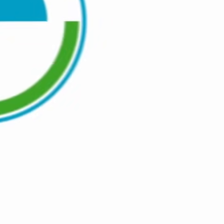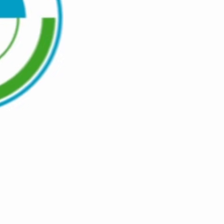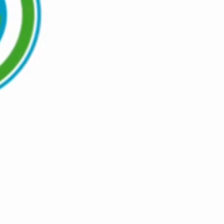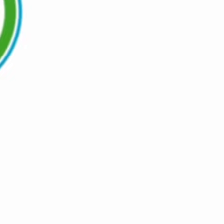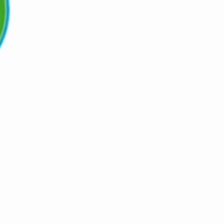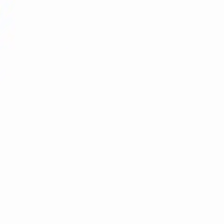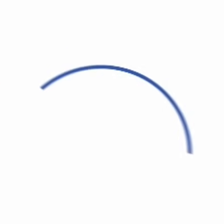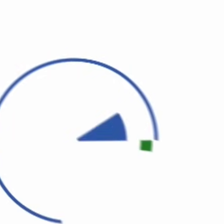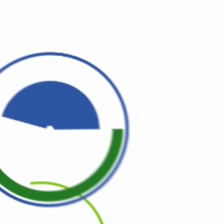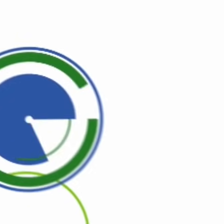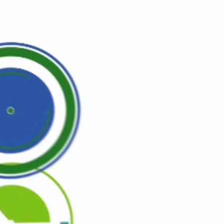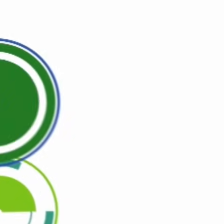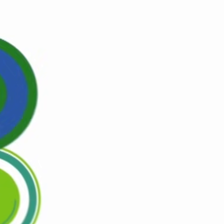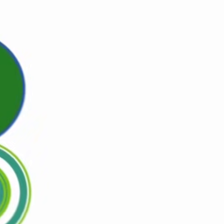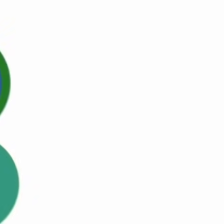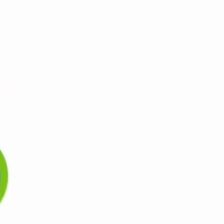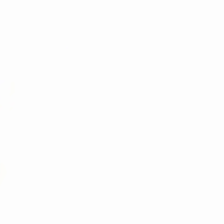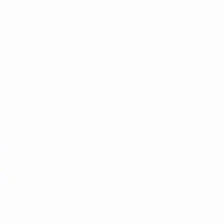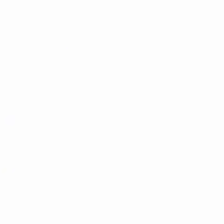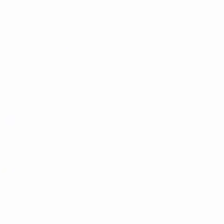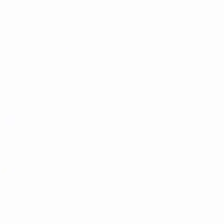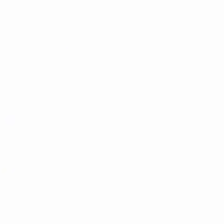E aí